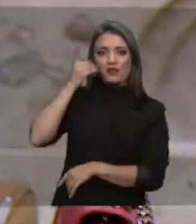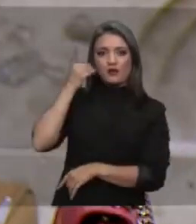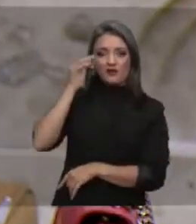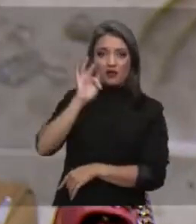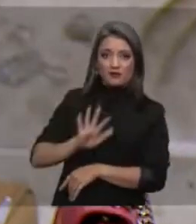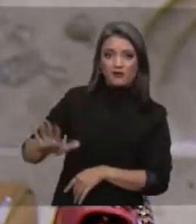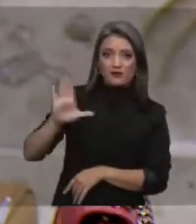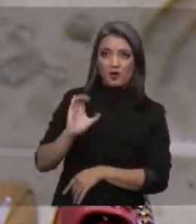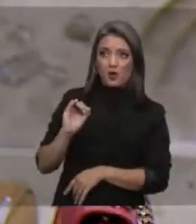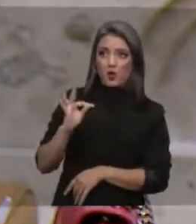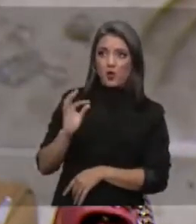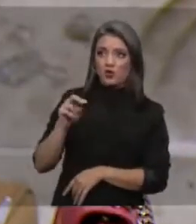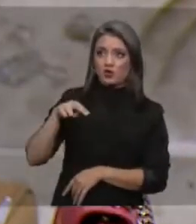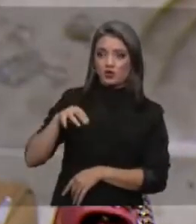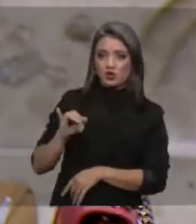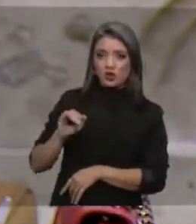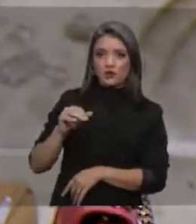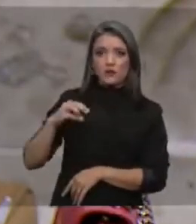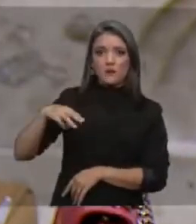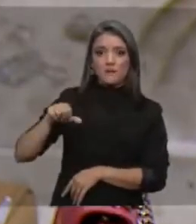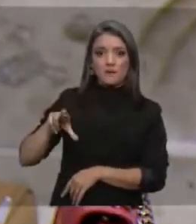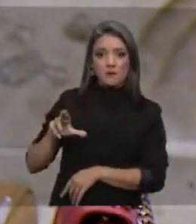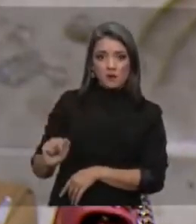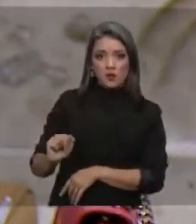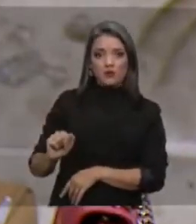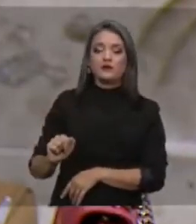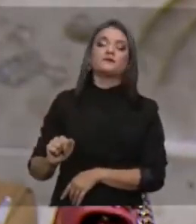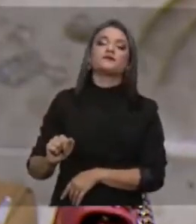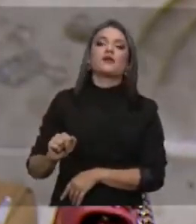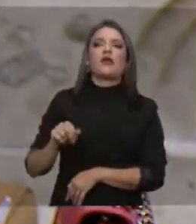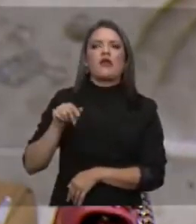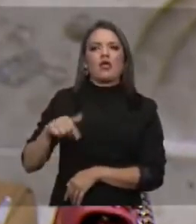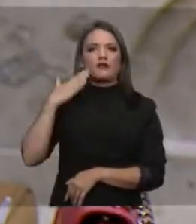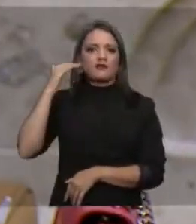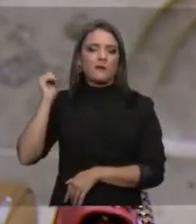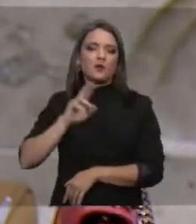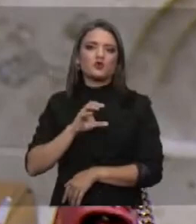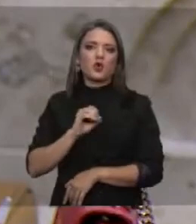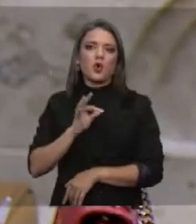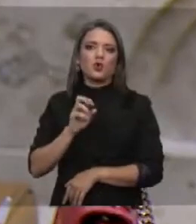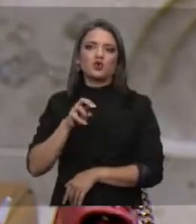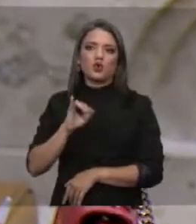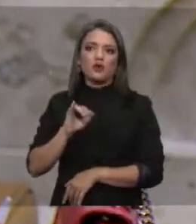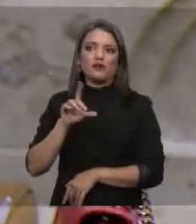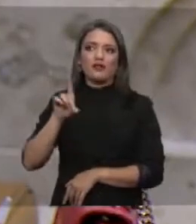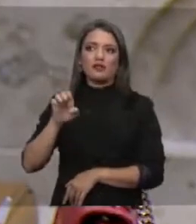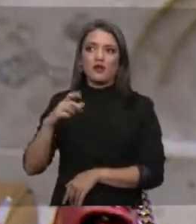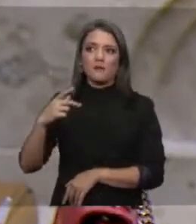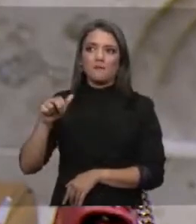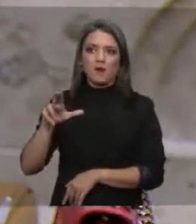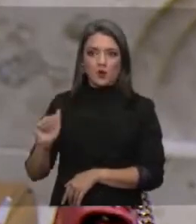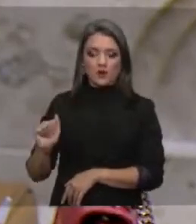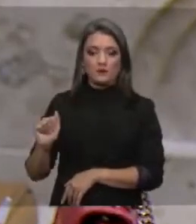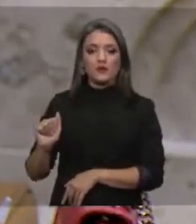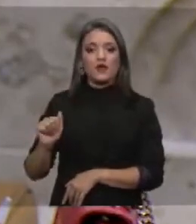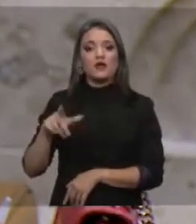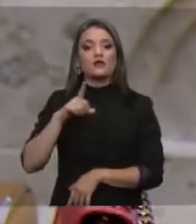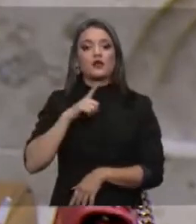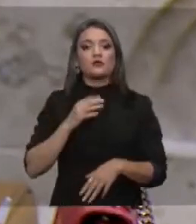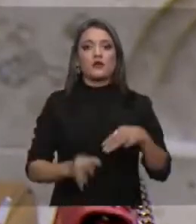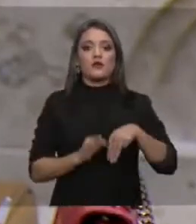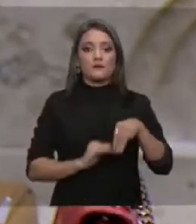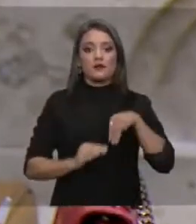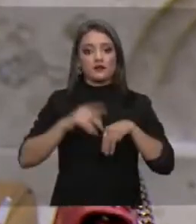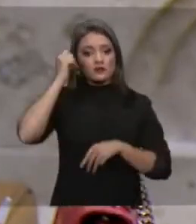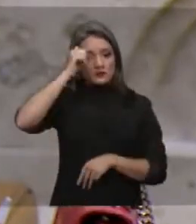federal Otônio Moura de Paulo Júnior, conhecido como Otônio de Paula, após representação do ministro Alexandre de